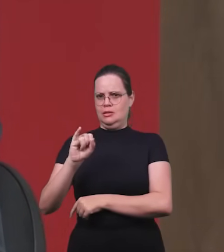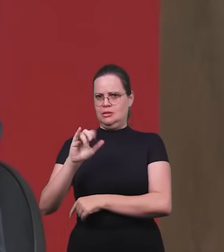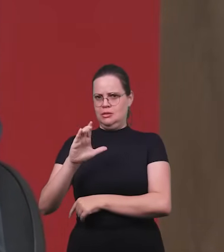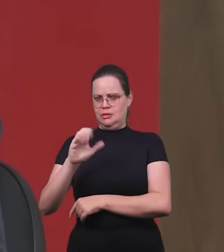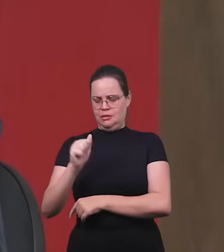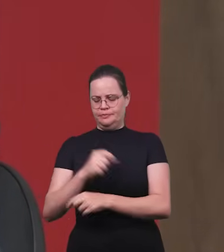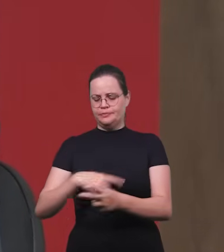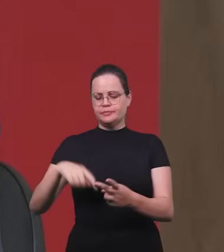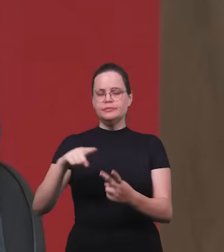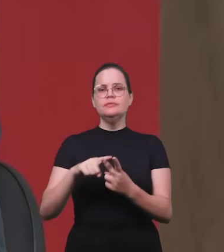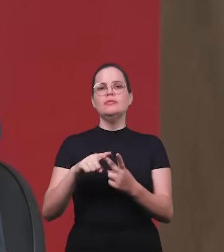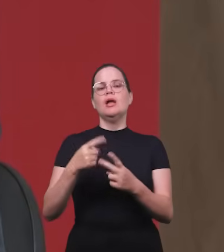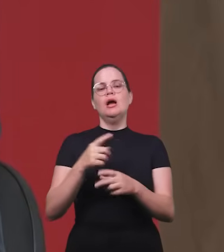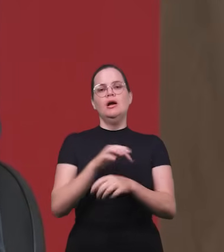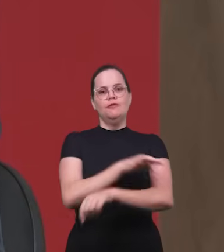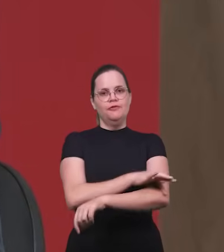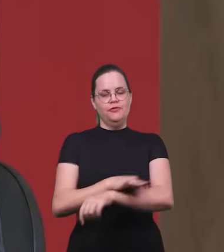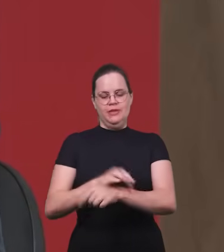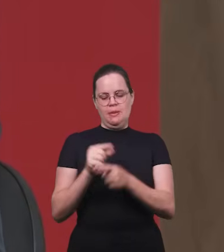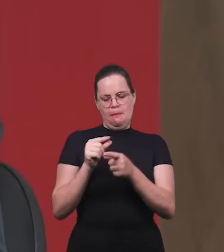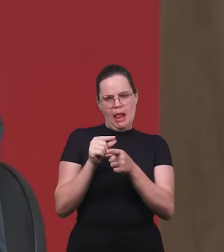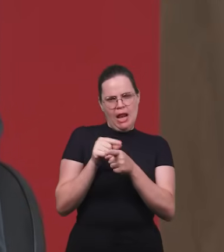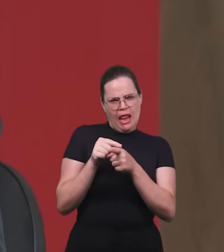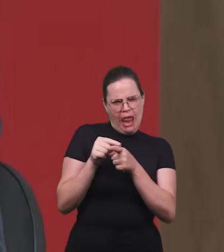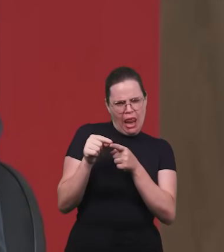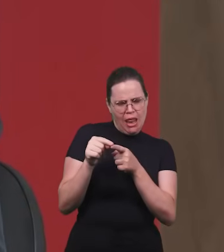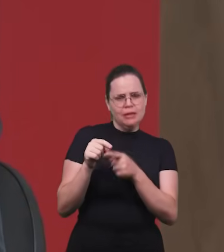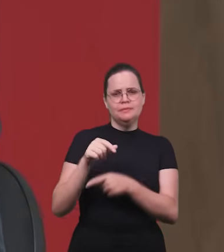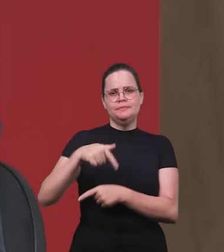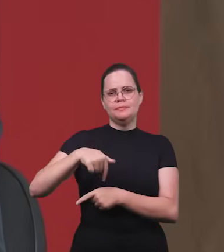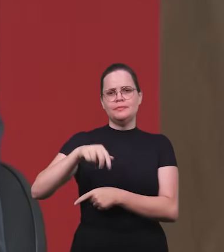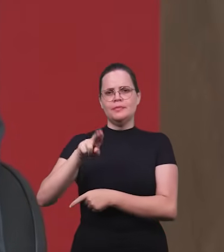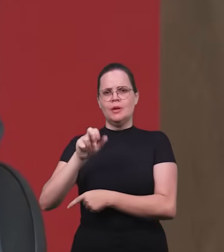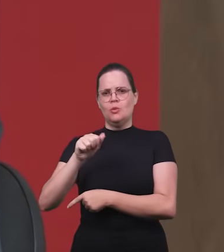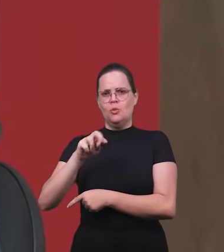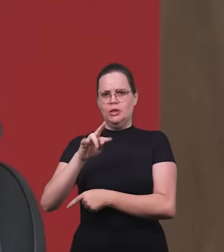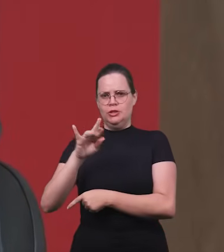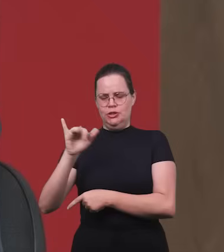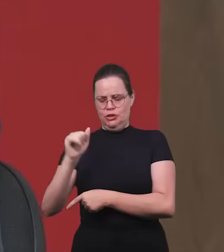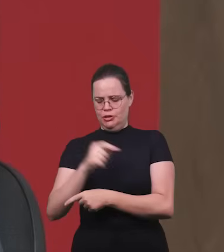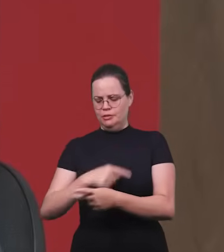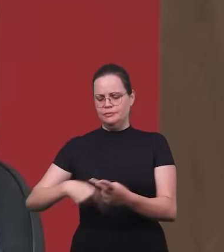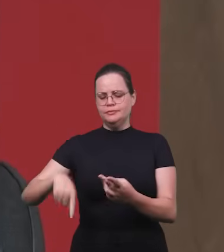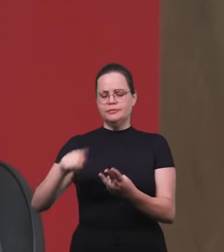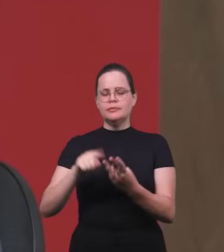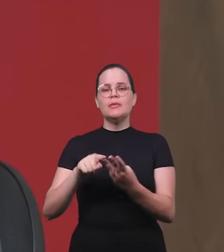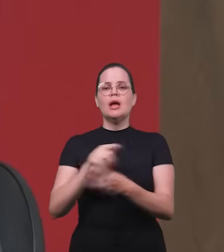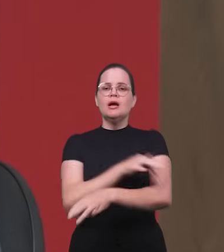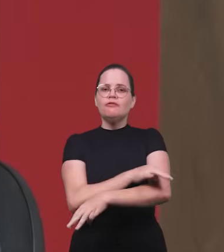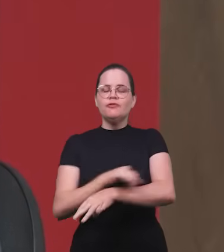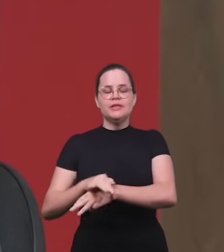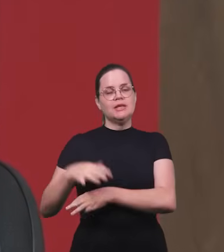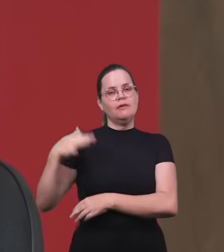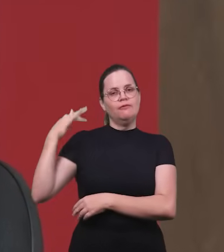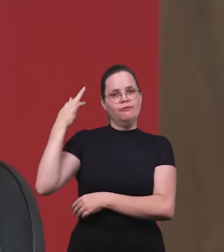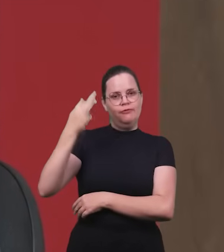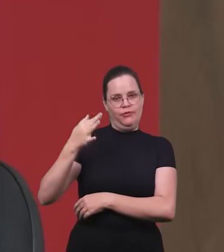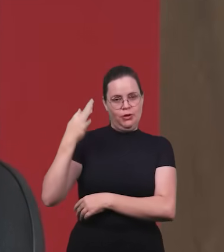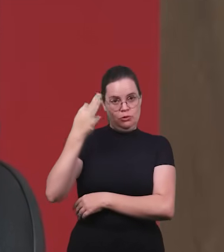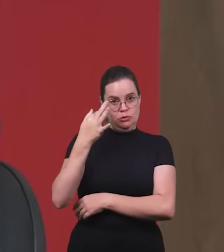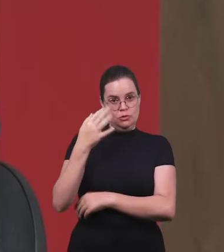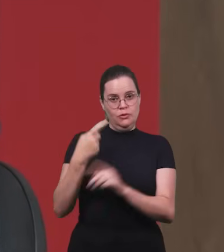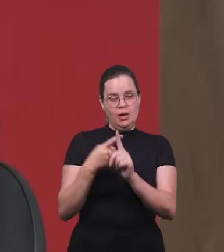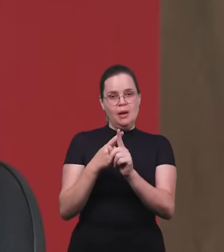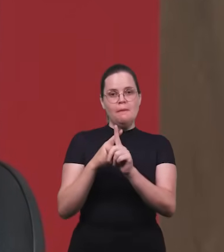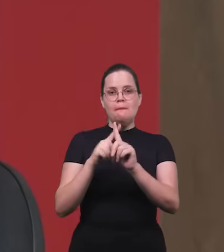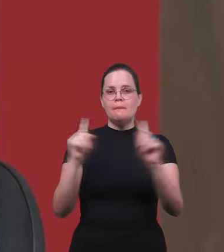assunto. Mas principalmente falaremos aqui sobre o aspecto da realidade espiritual que nós vivemos e quão isso